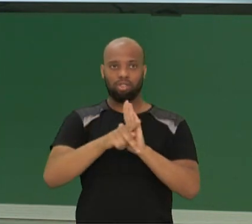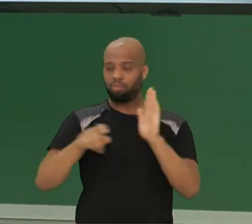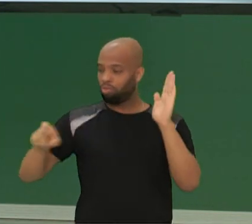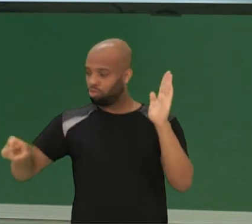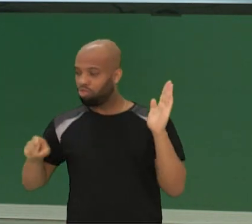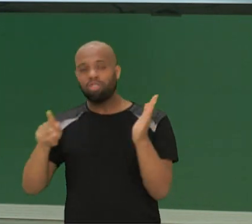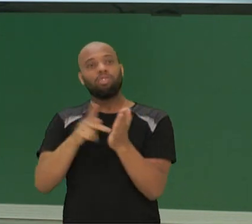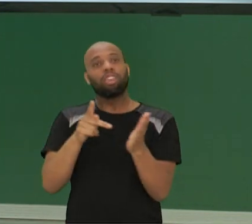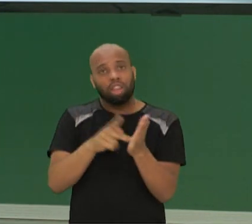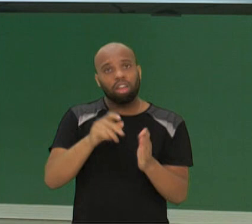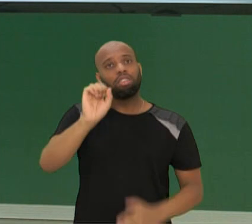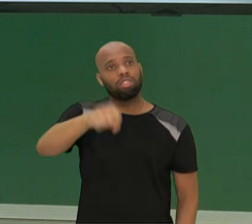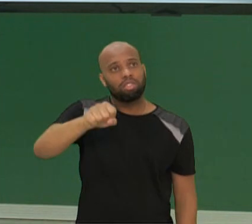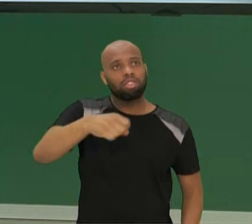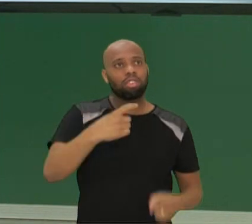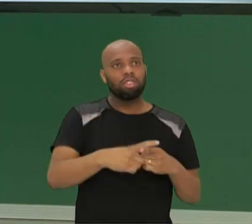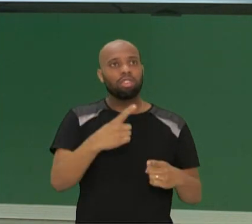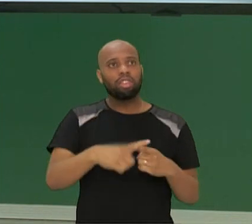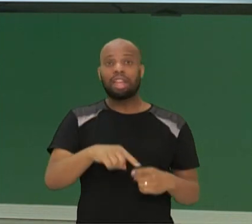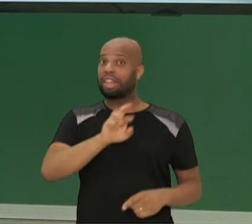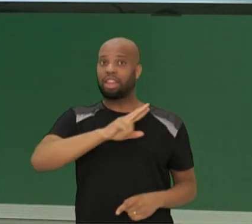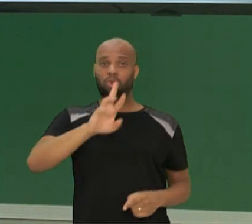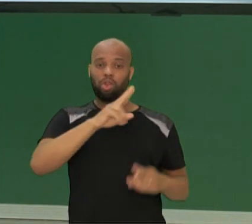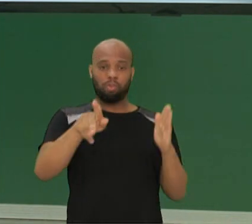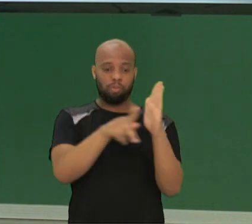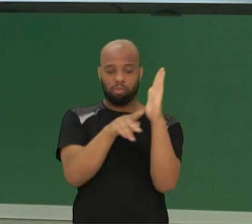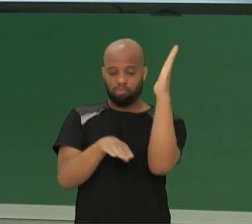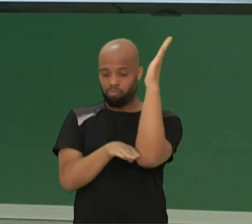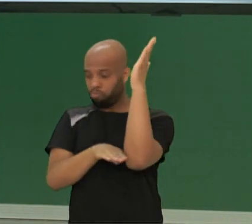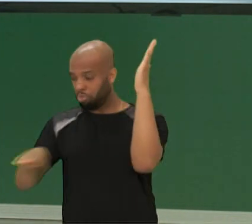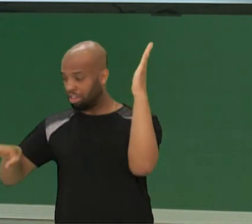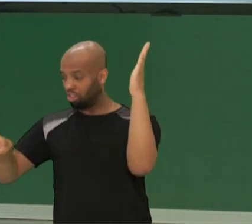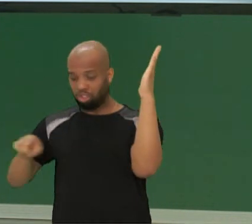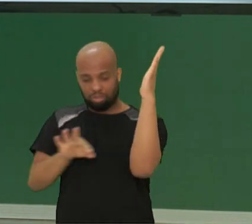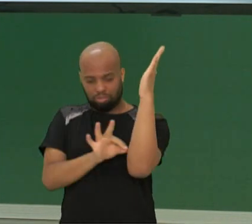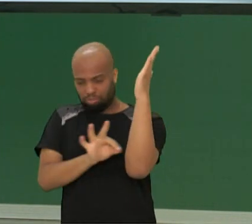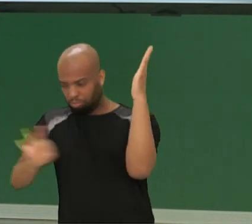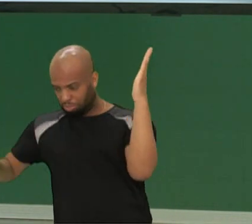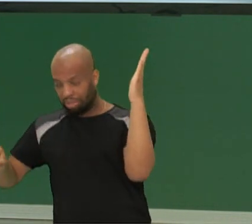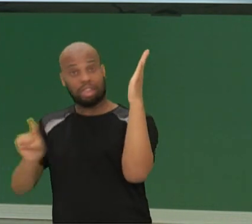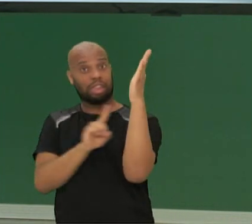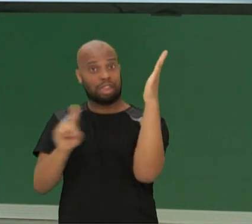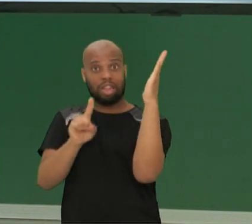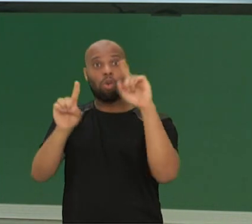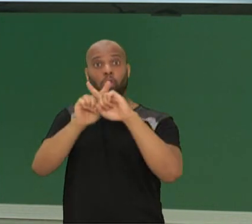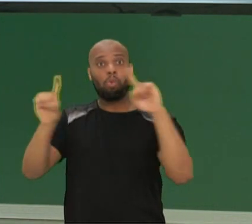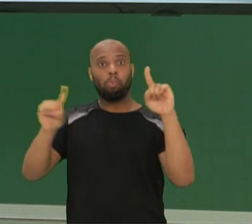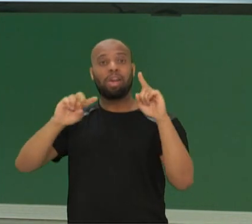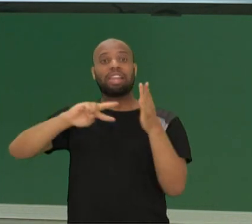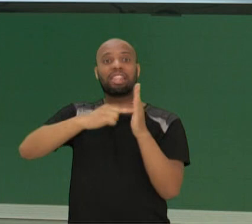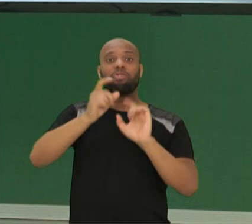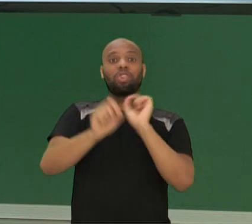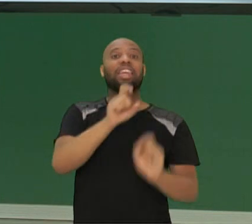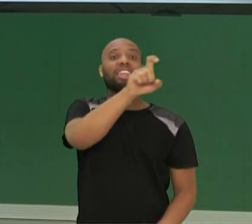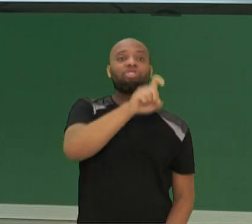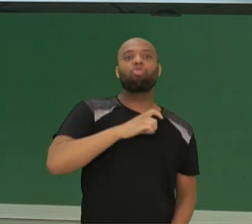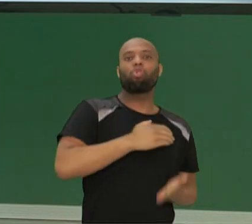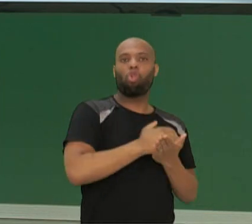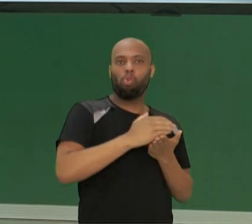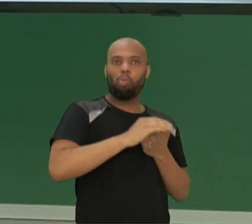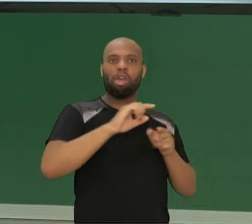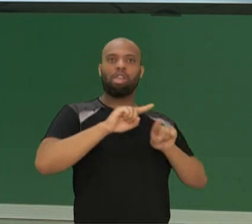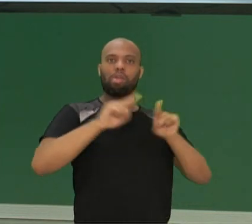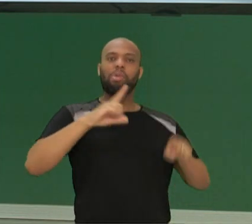de fato, porque ó, ele não pertence, esses focos não pertencem ao eixo X, porque aqui eu